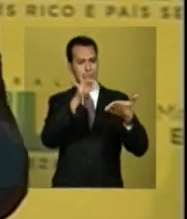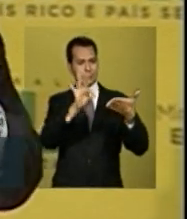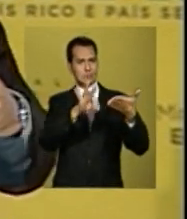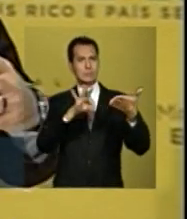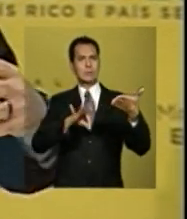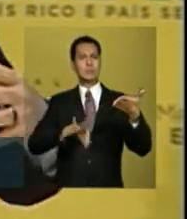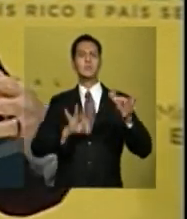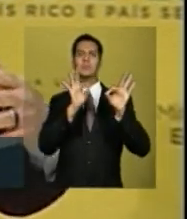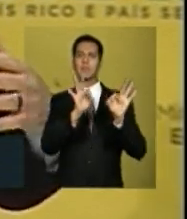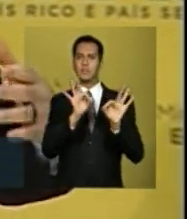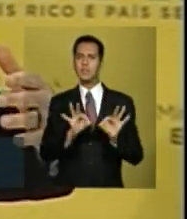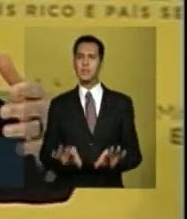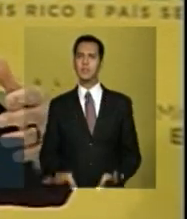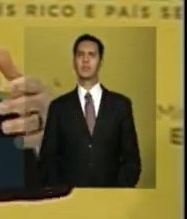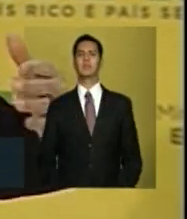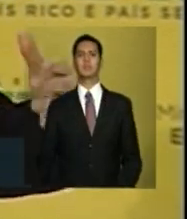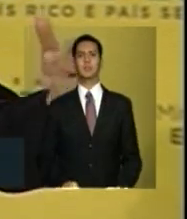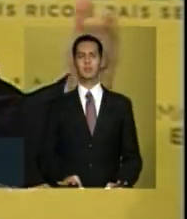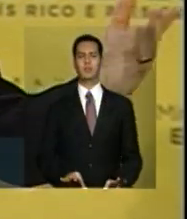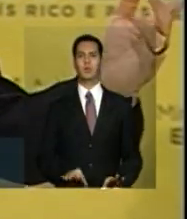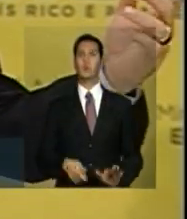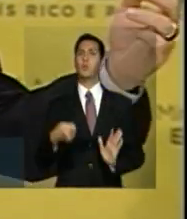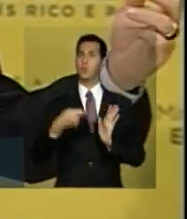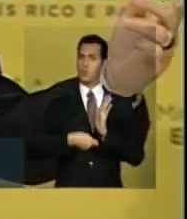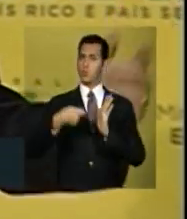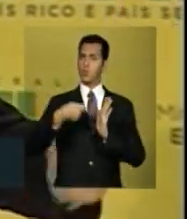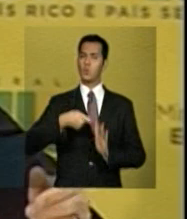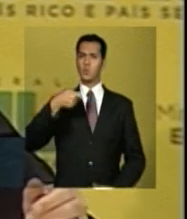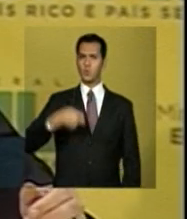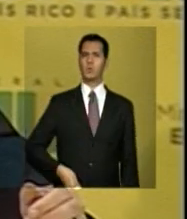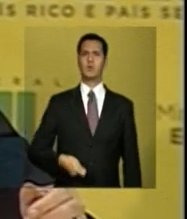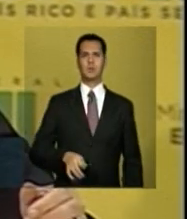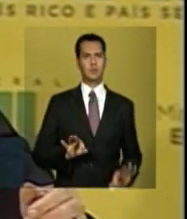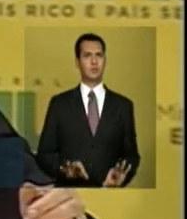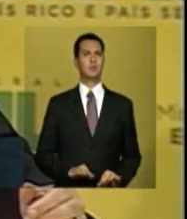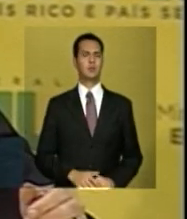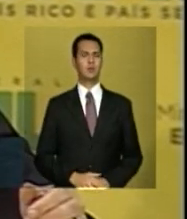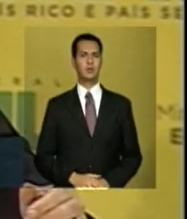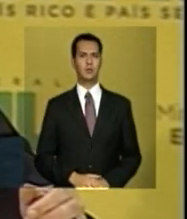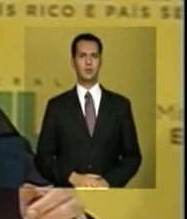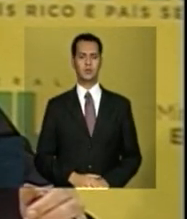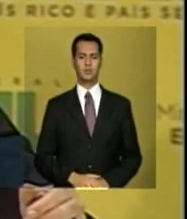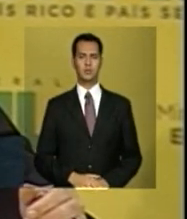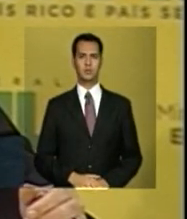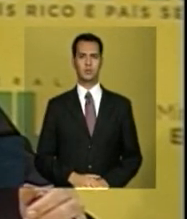e estamos aumentando Portanto o Rigor volta lá para mim um